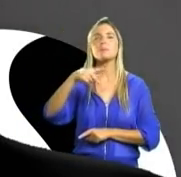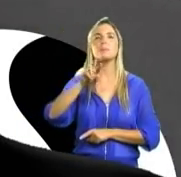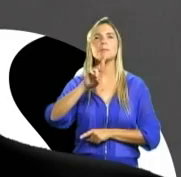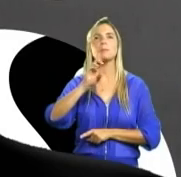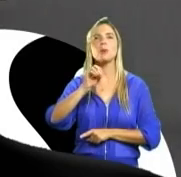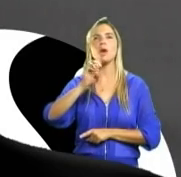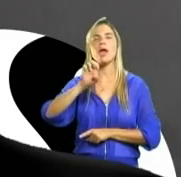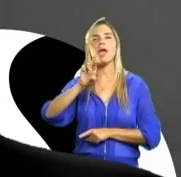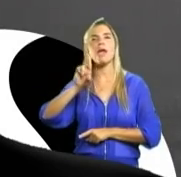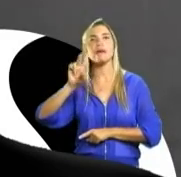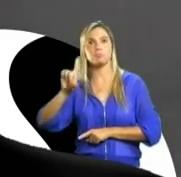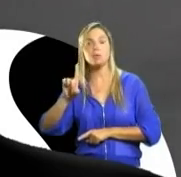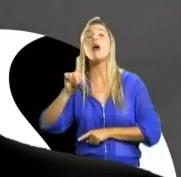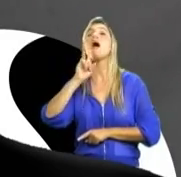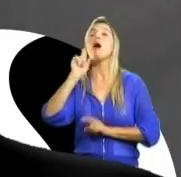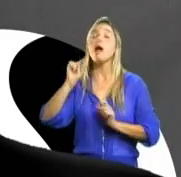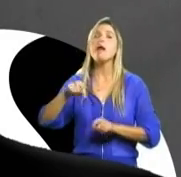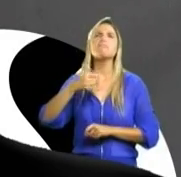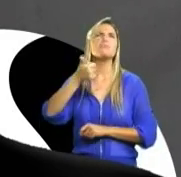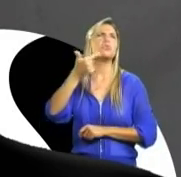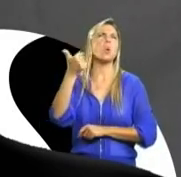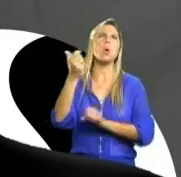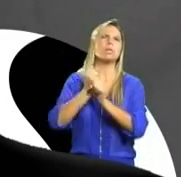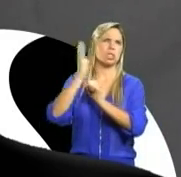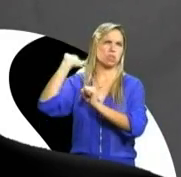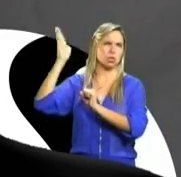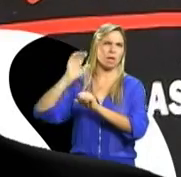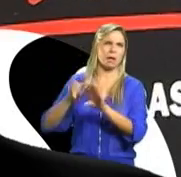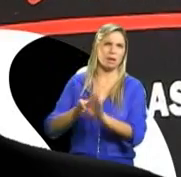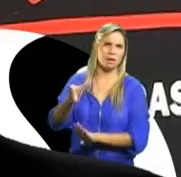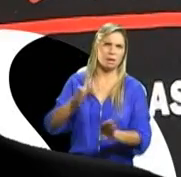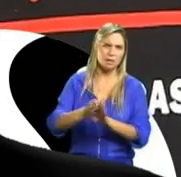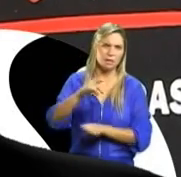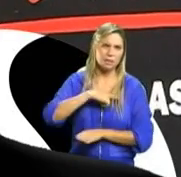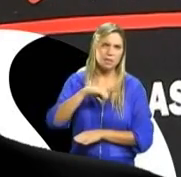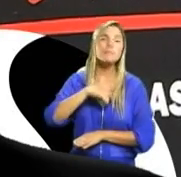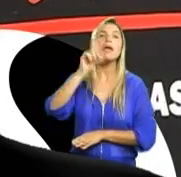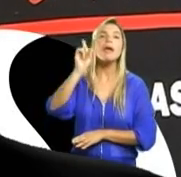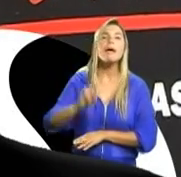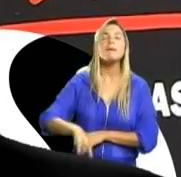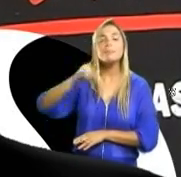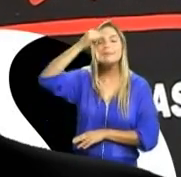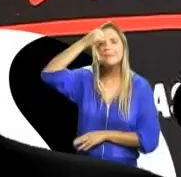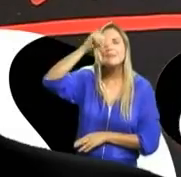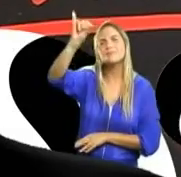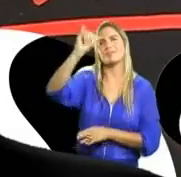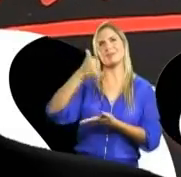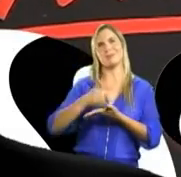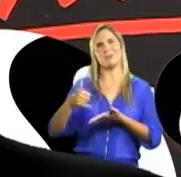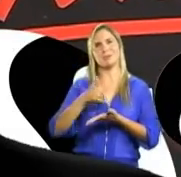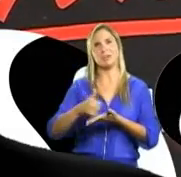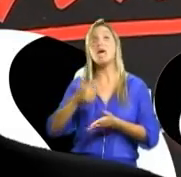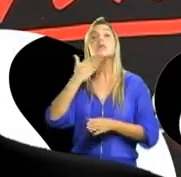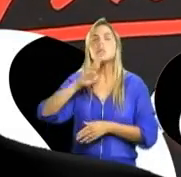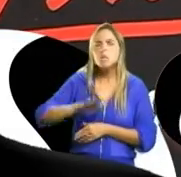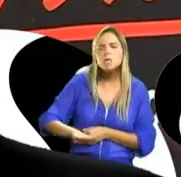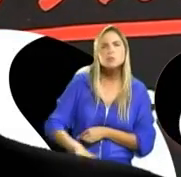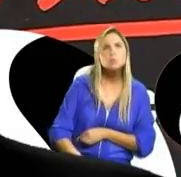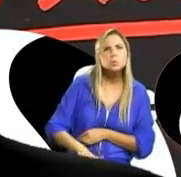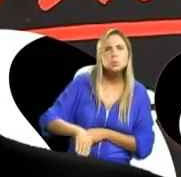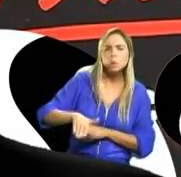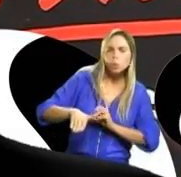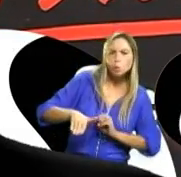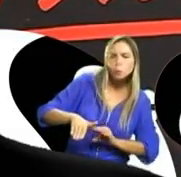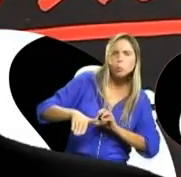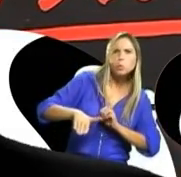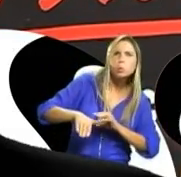12 anos nas escolas da cidade e região. O programa é um programa de prevenção primária. É